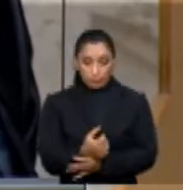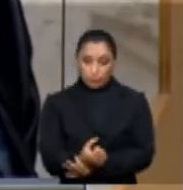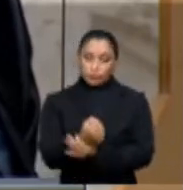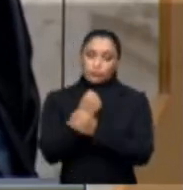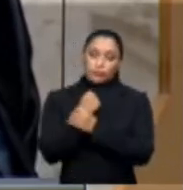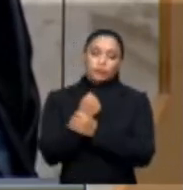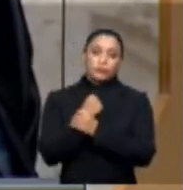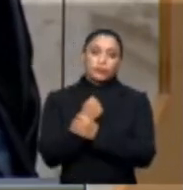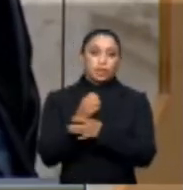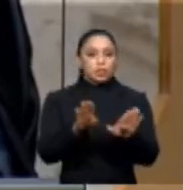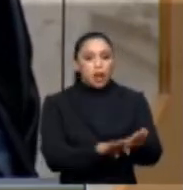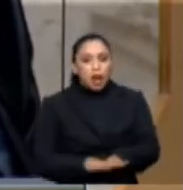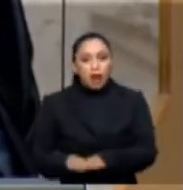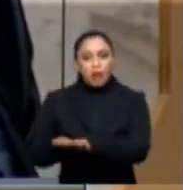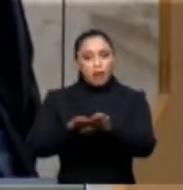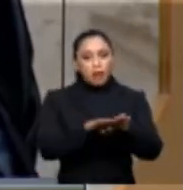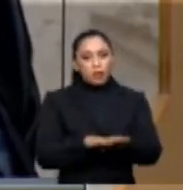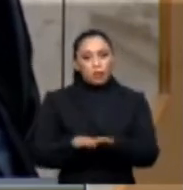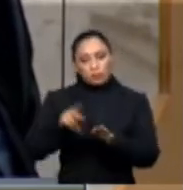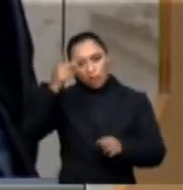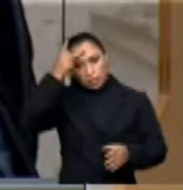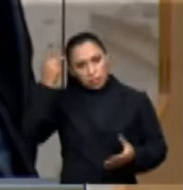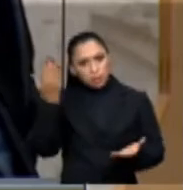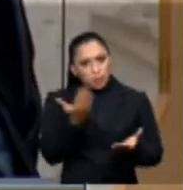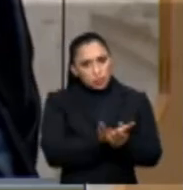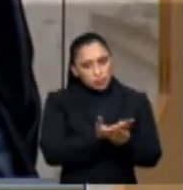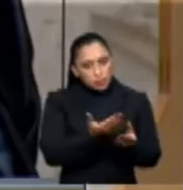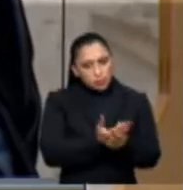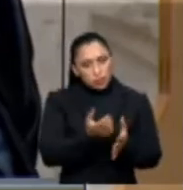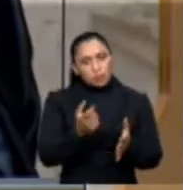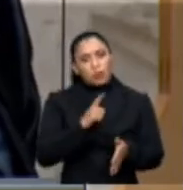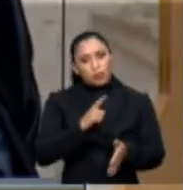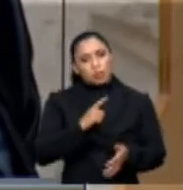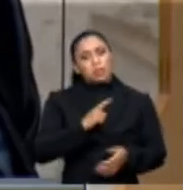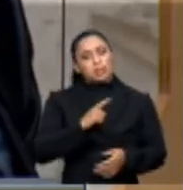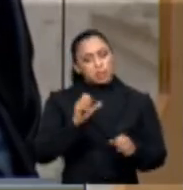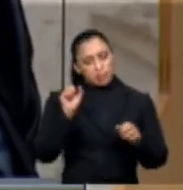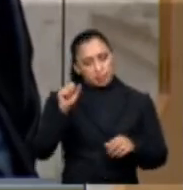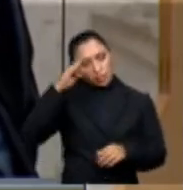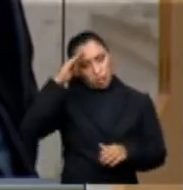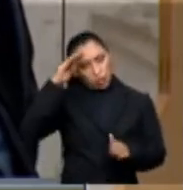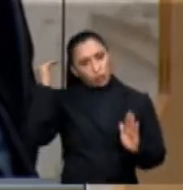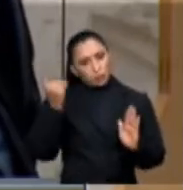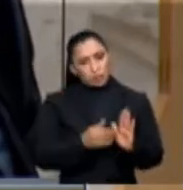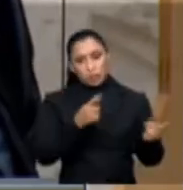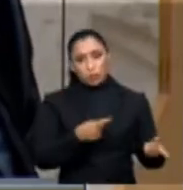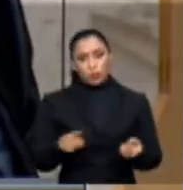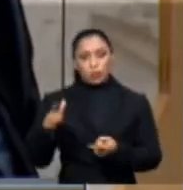do princípio da igualdade entre os credores, o cumprimento das decisões judiciais contra a fazenda